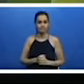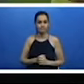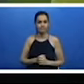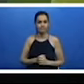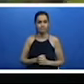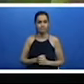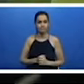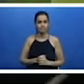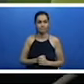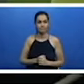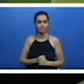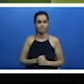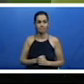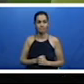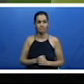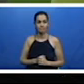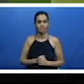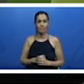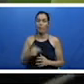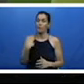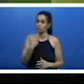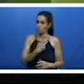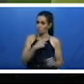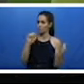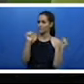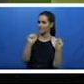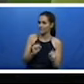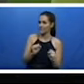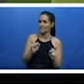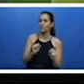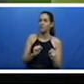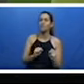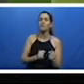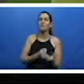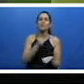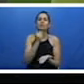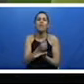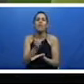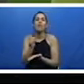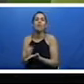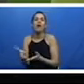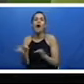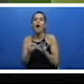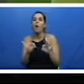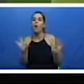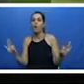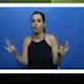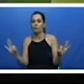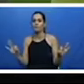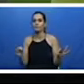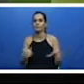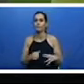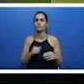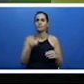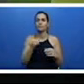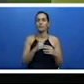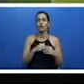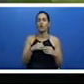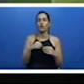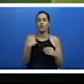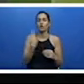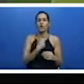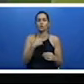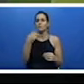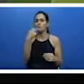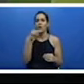Bom, a gente pode determinar a quantidade de cordas traçadas. A gente está falando disso aqui, ó.